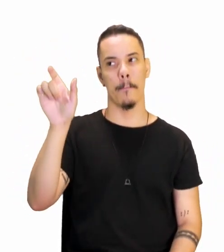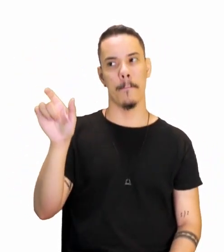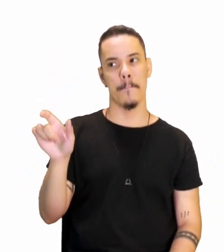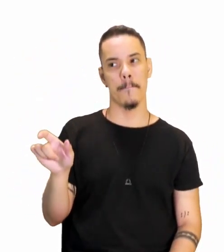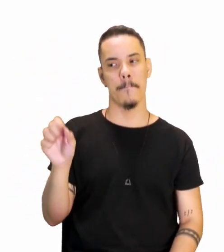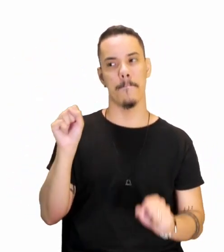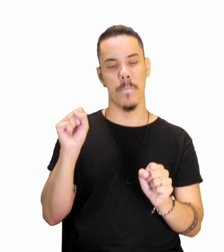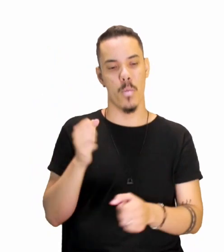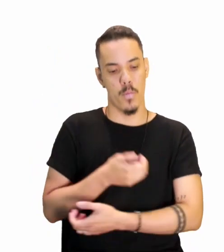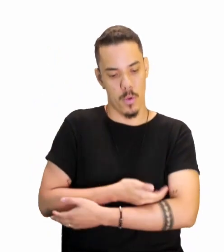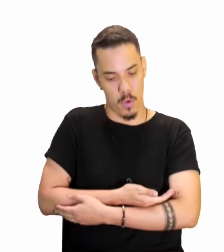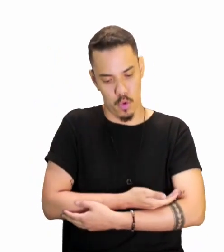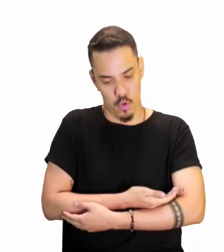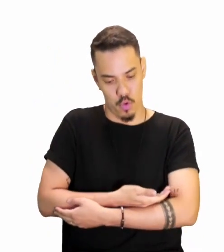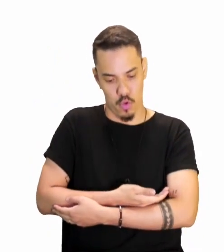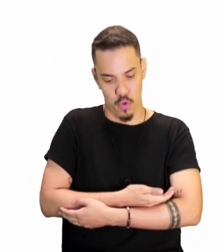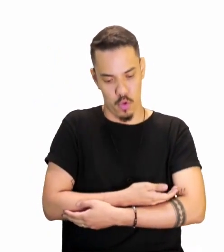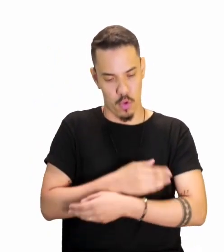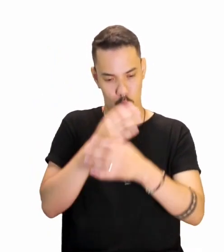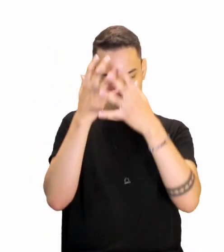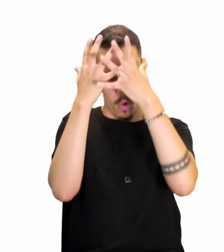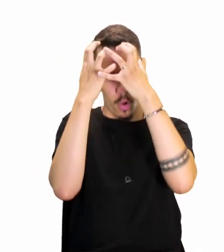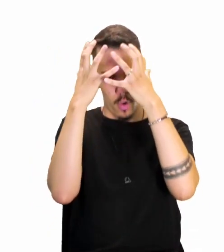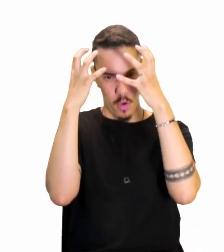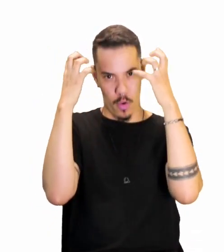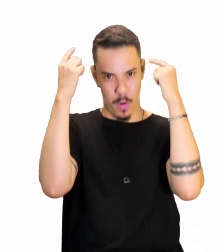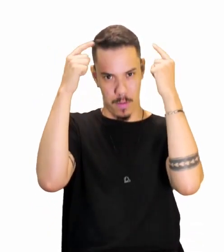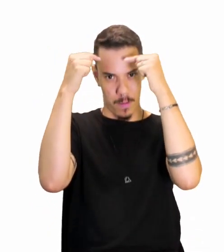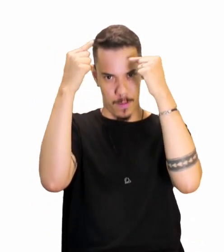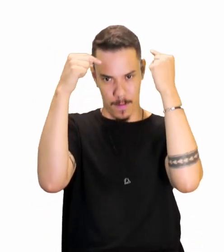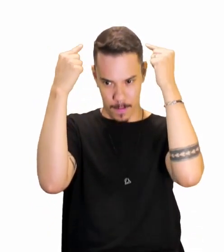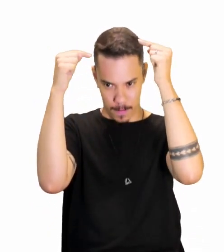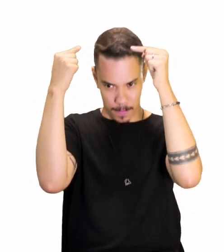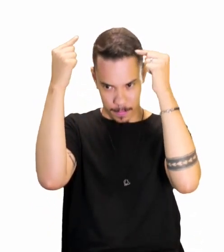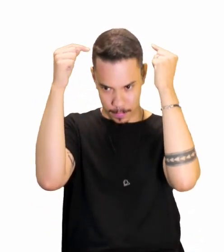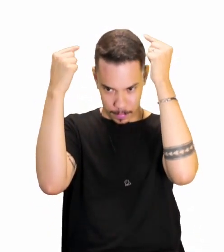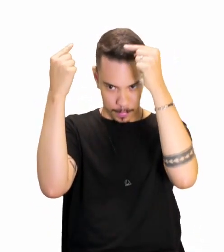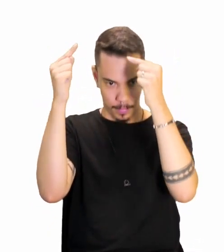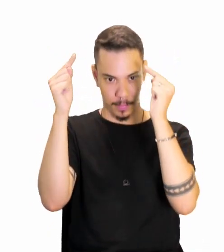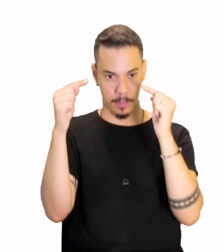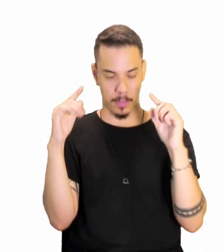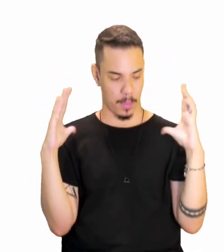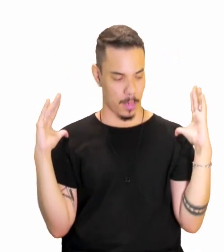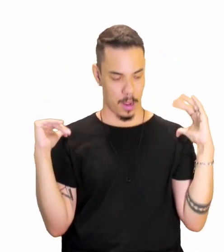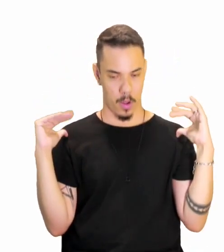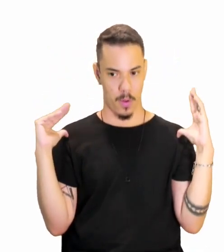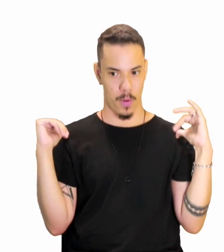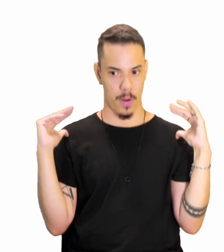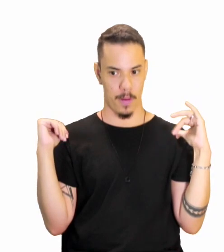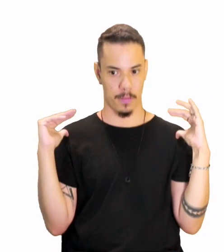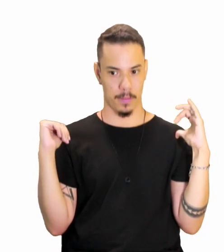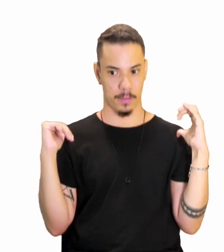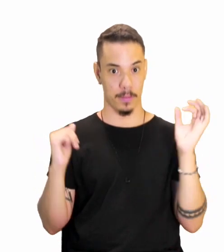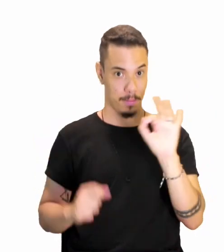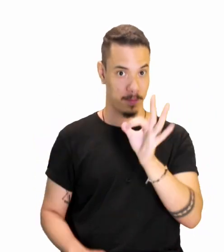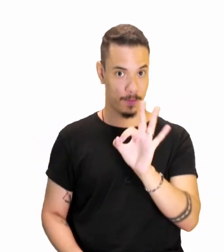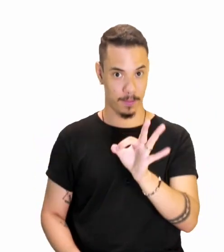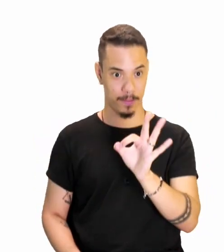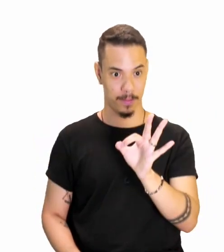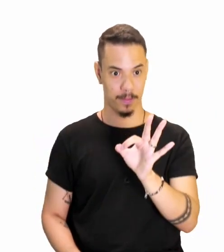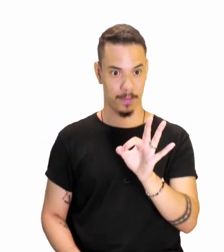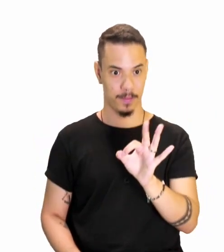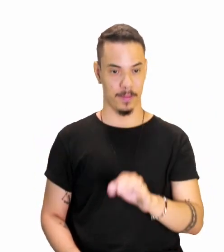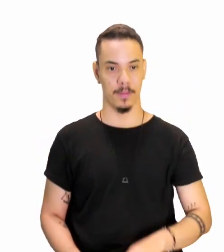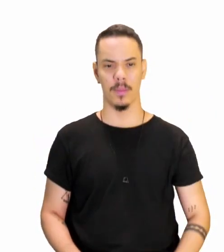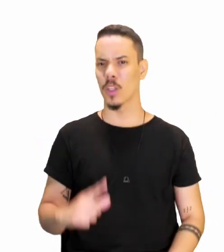ser um bebezinho, cabelo todo encaracolado, tá certo? Com asinhas, tá certo?